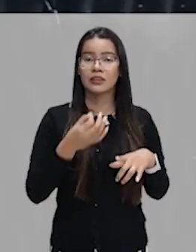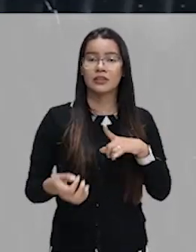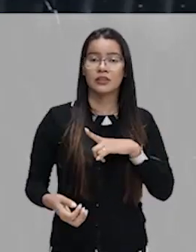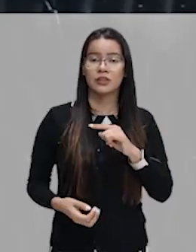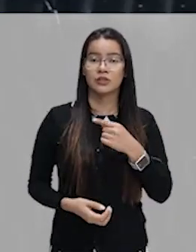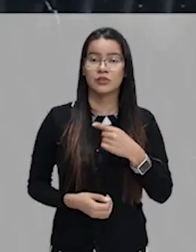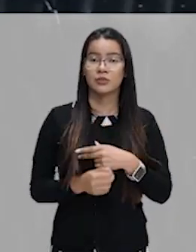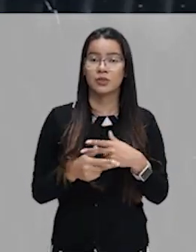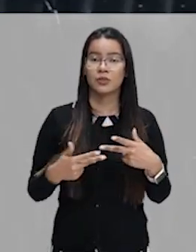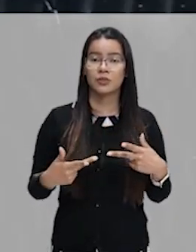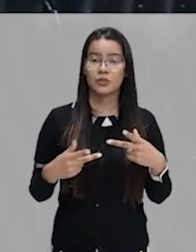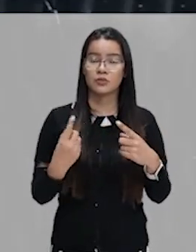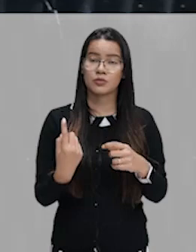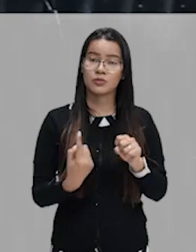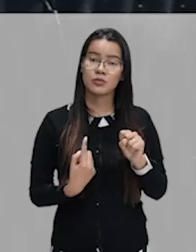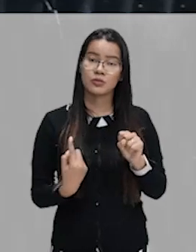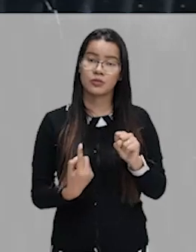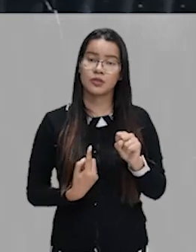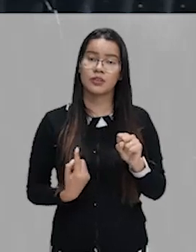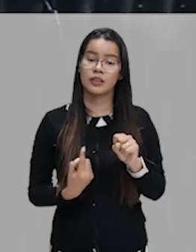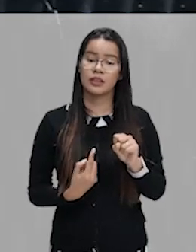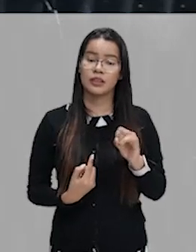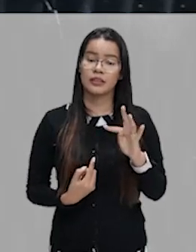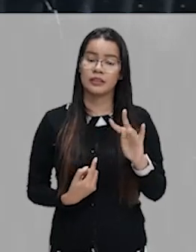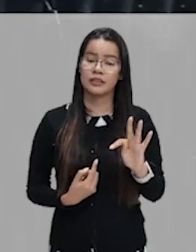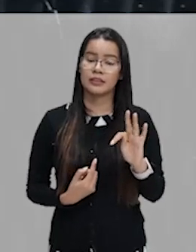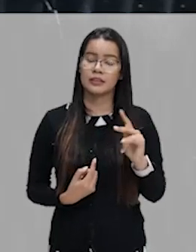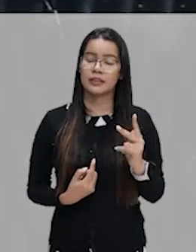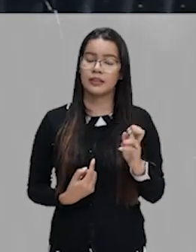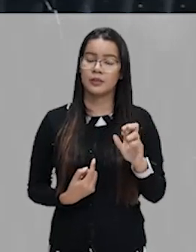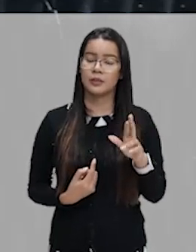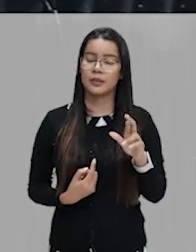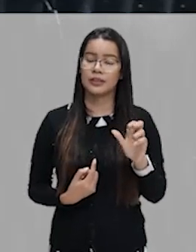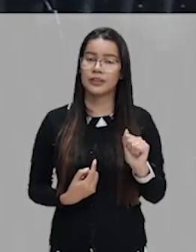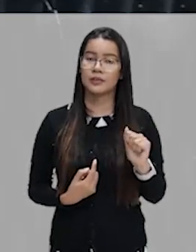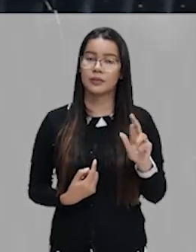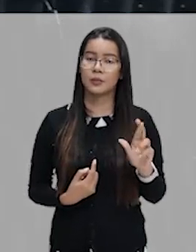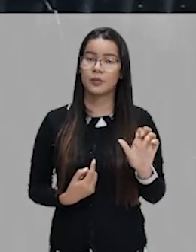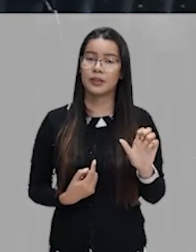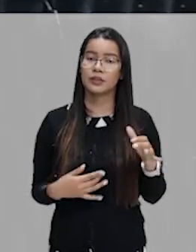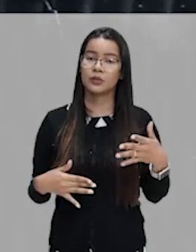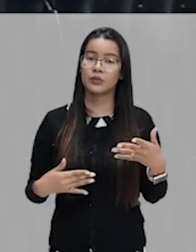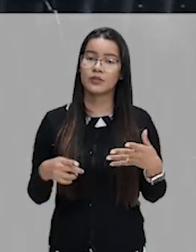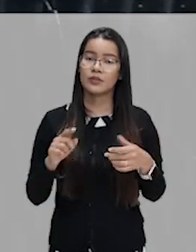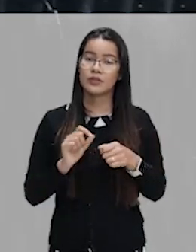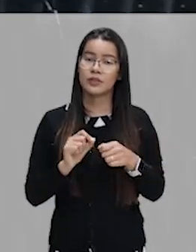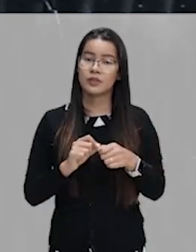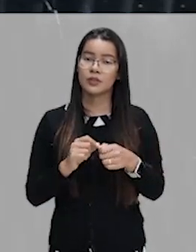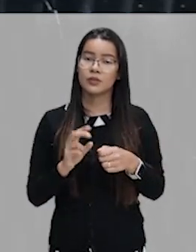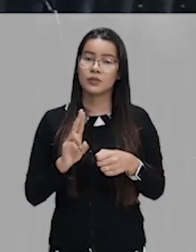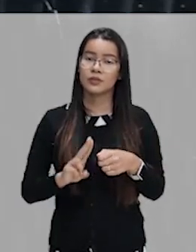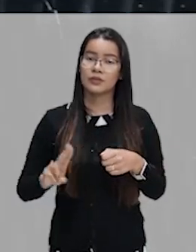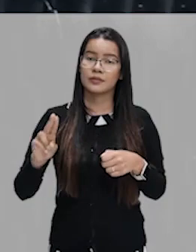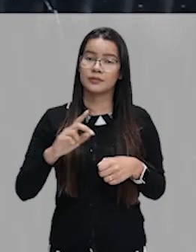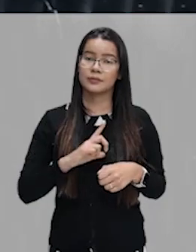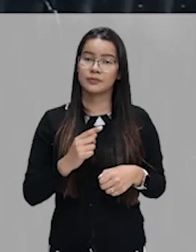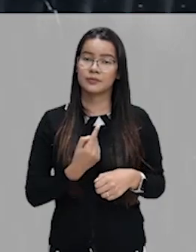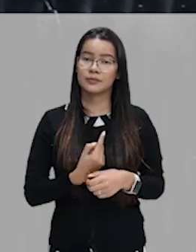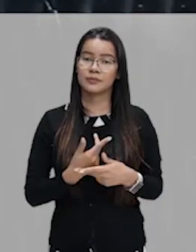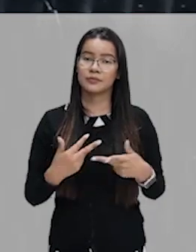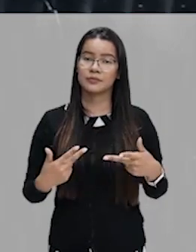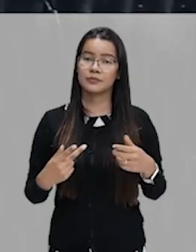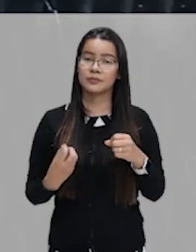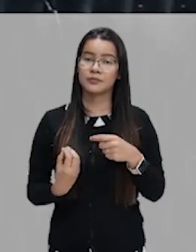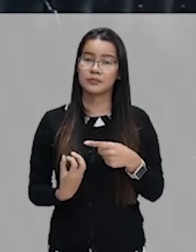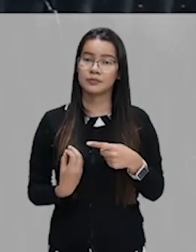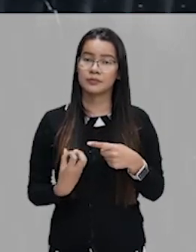no singular. E there are, quando você quiser usar a existência de alguma coisa no plural. Há